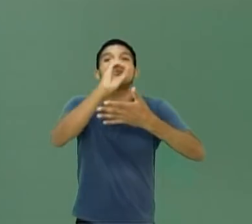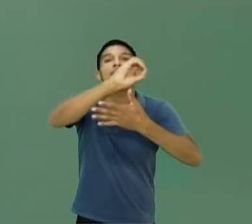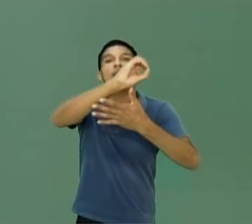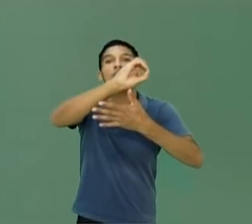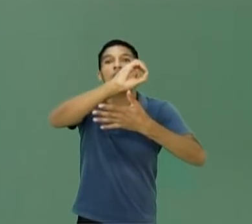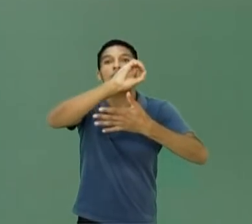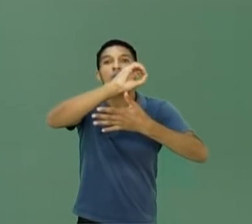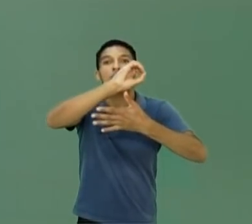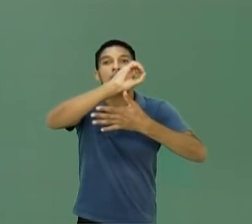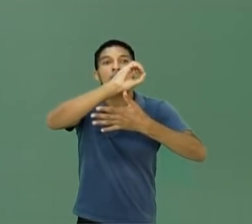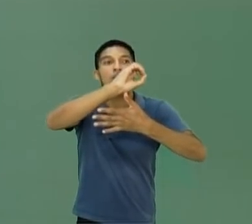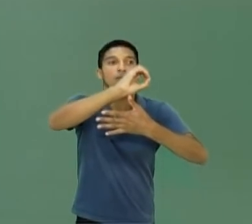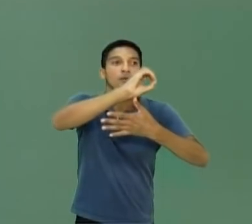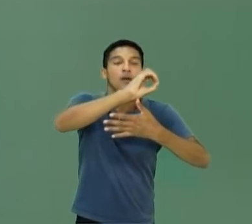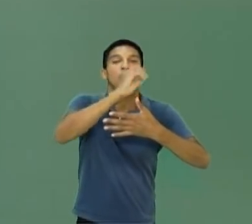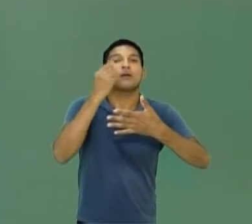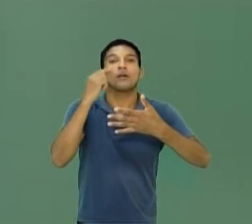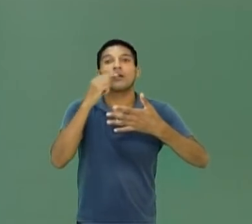aqui, ó.